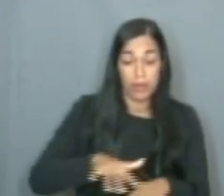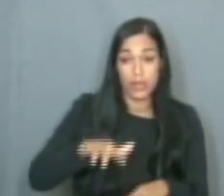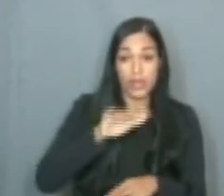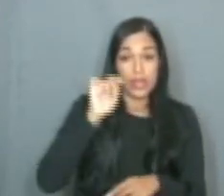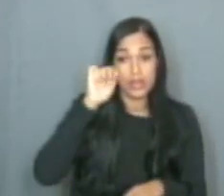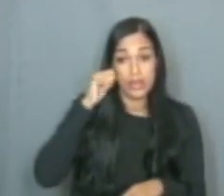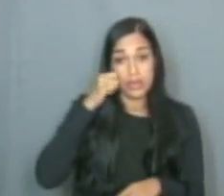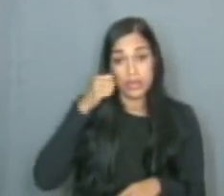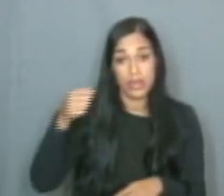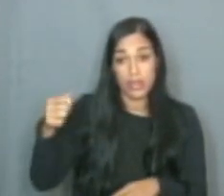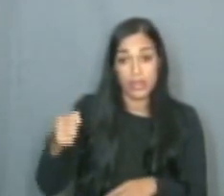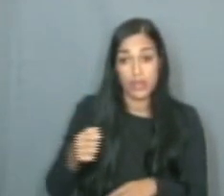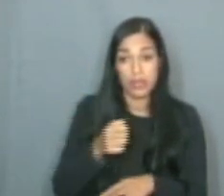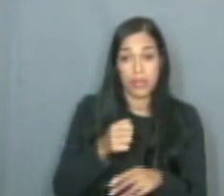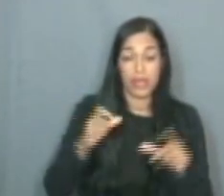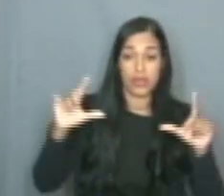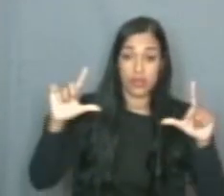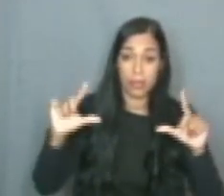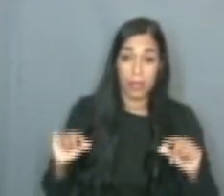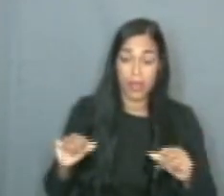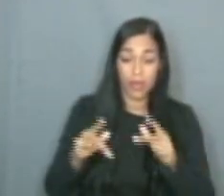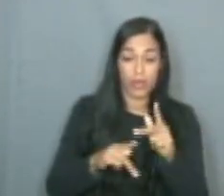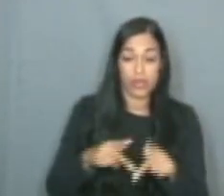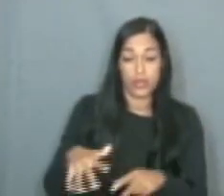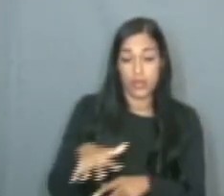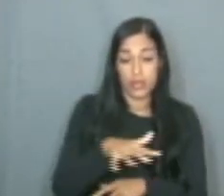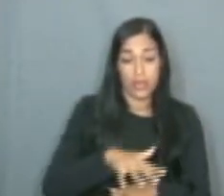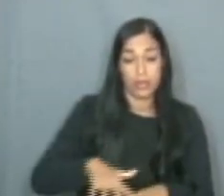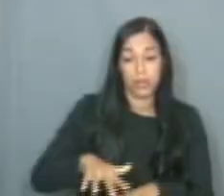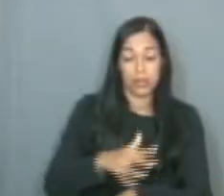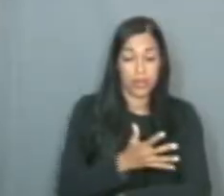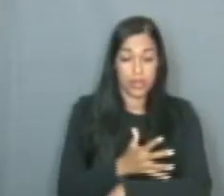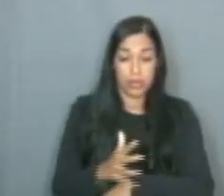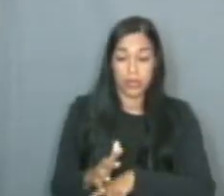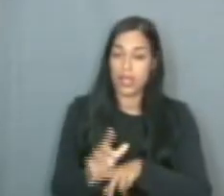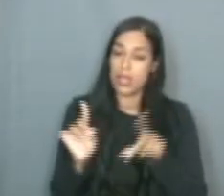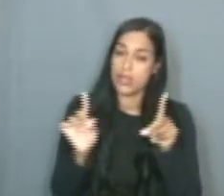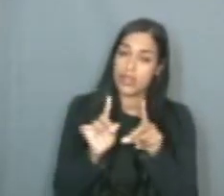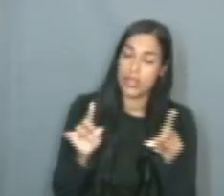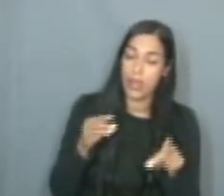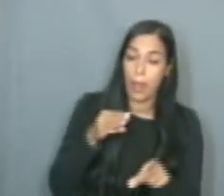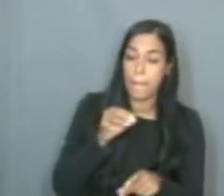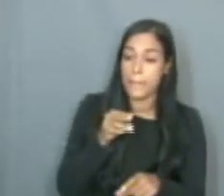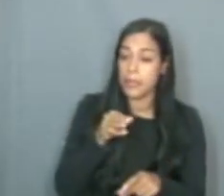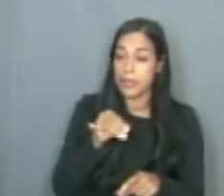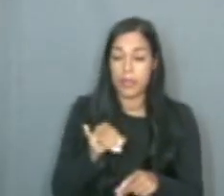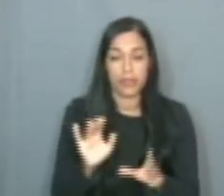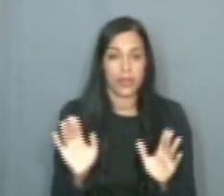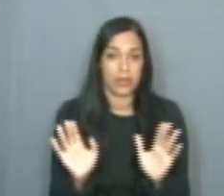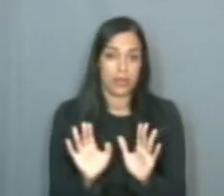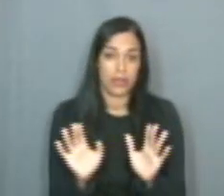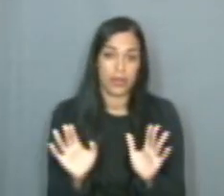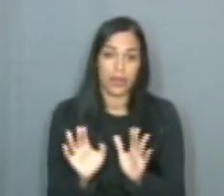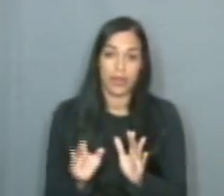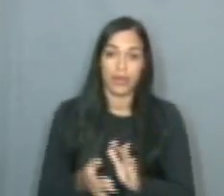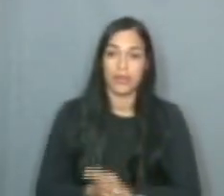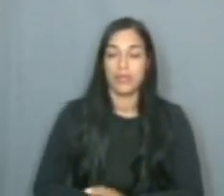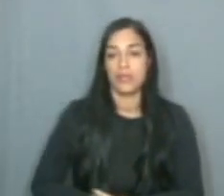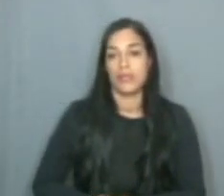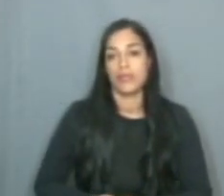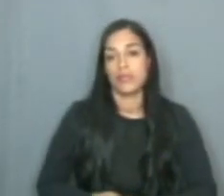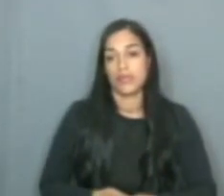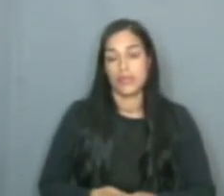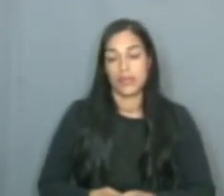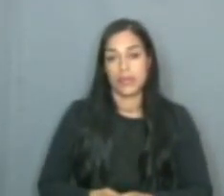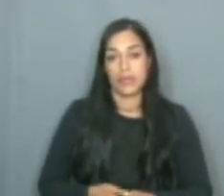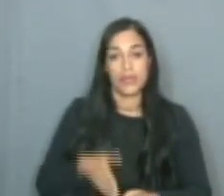ocupa espaços menores do que a população branca. Isso não é mimimi. Isso não é, minha gente, discurso